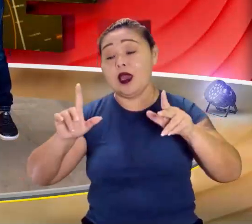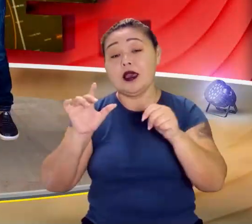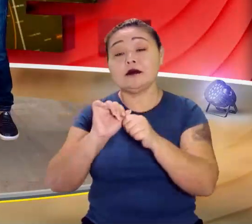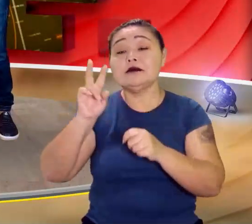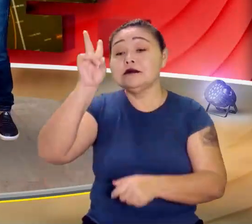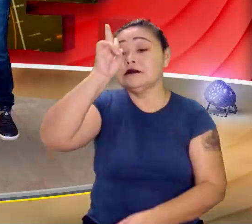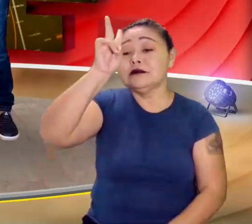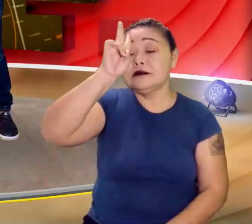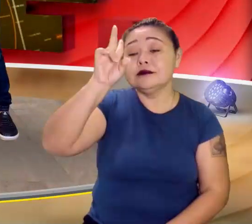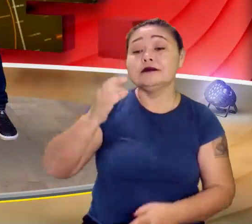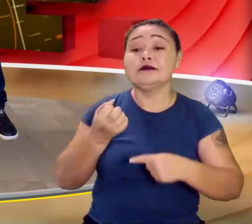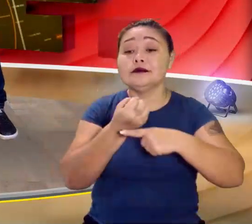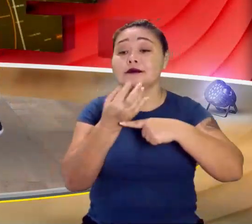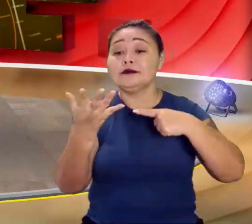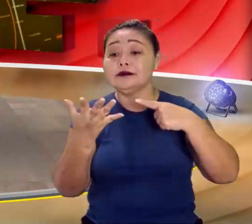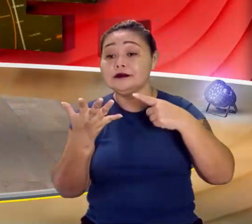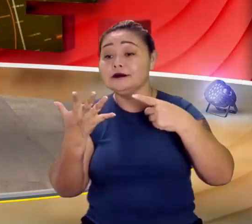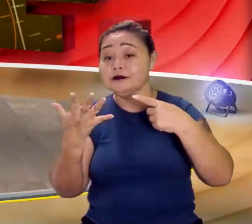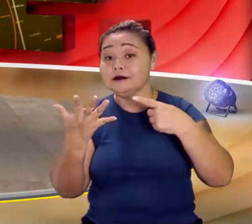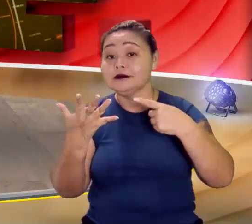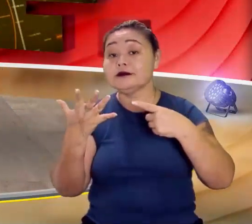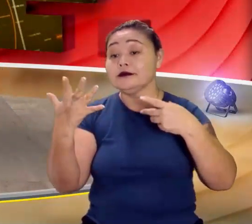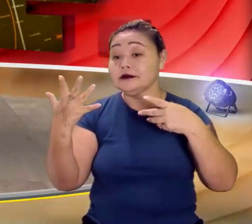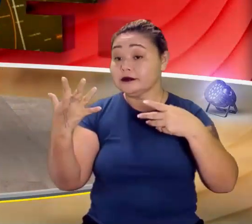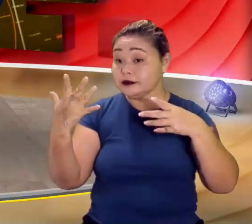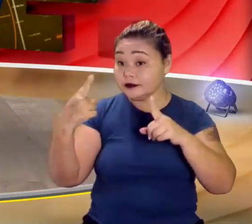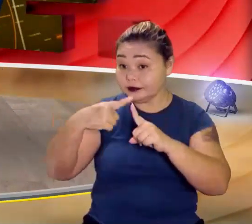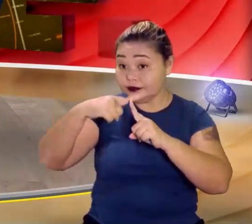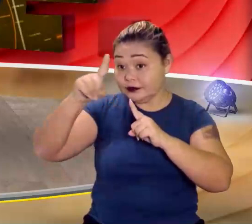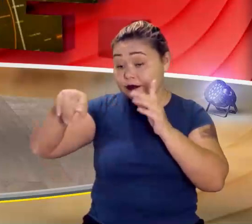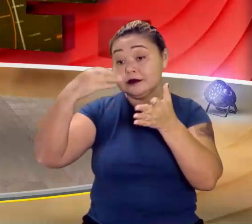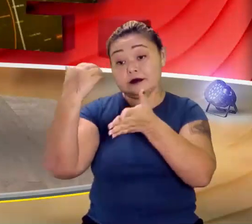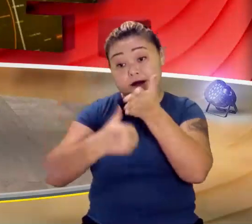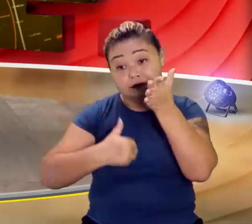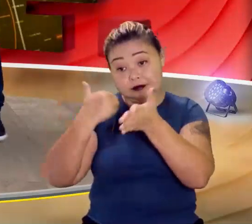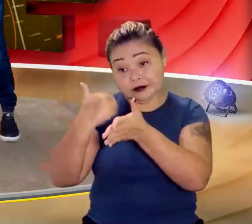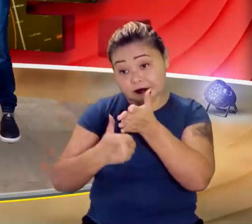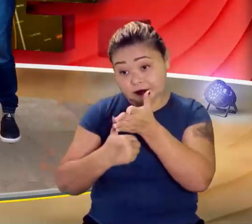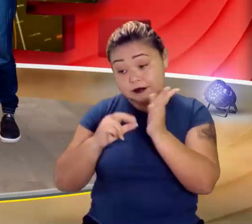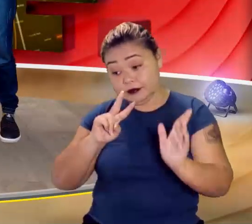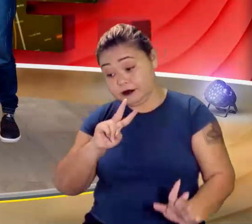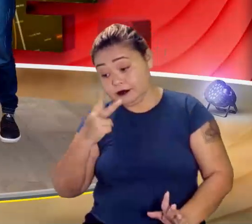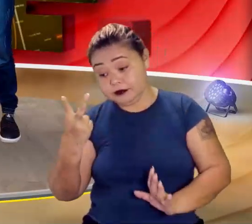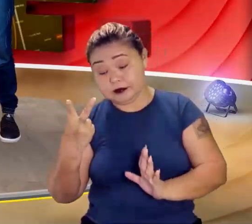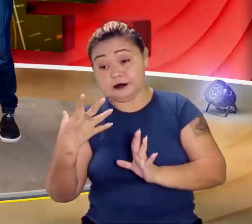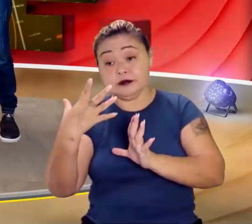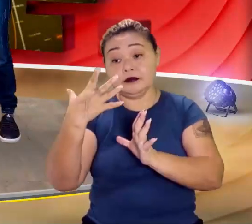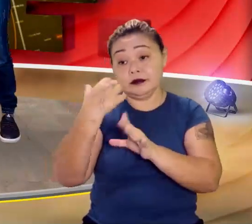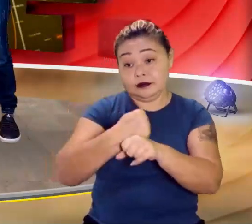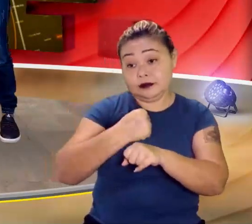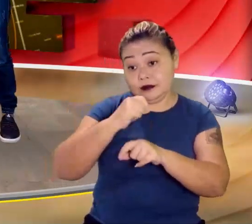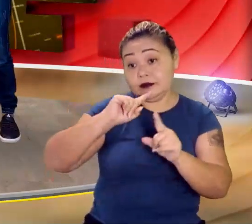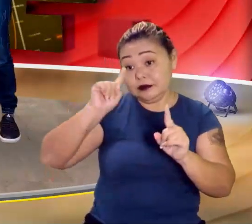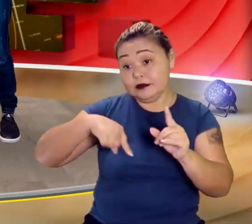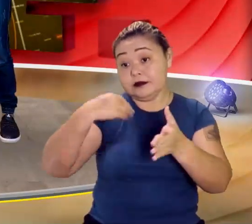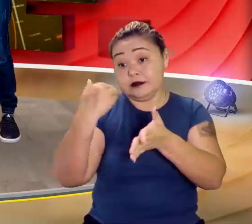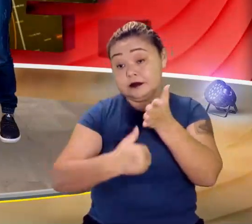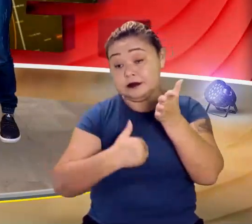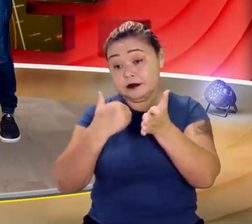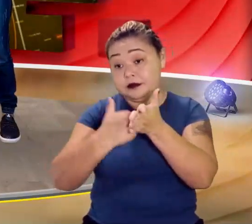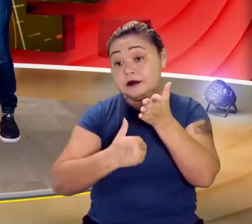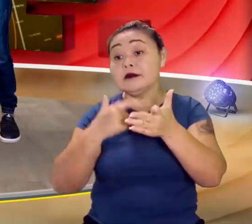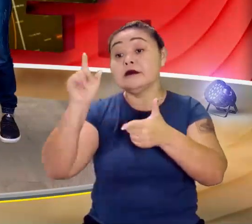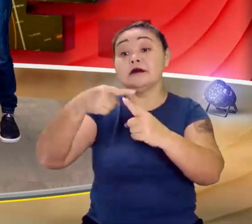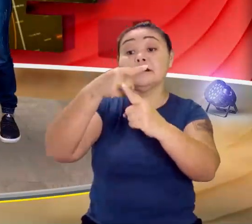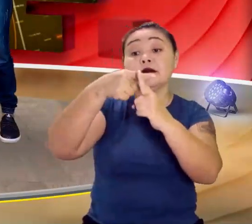vamos relembrar. A operação inversa da adição é a subtração. Então o contrário de mais é menos. Operação inversa